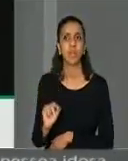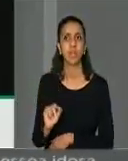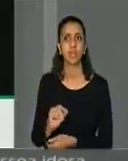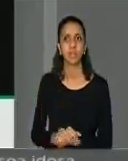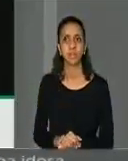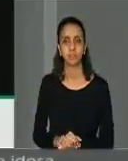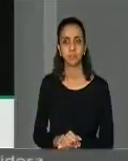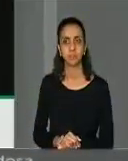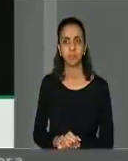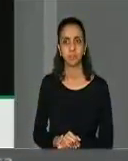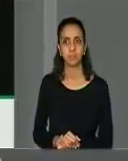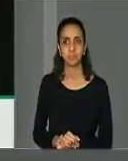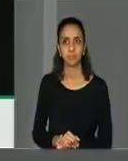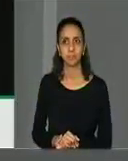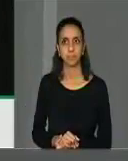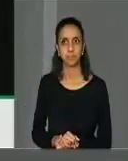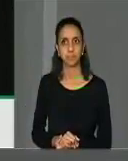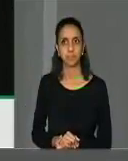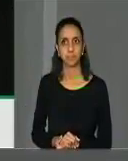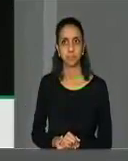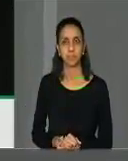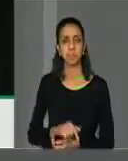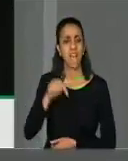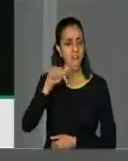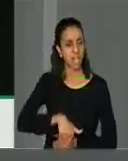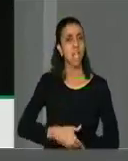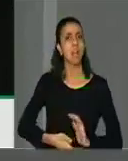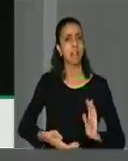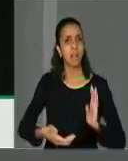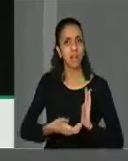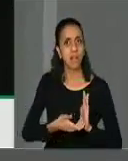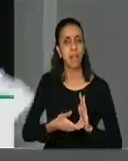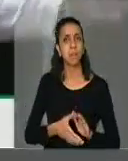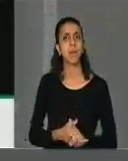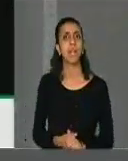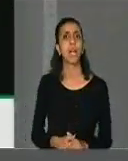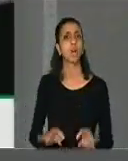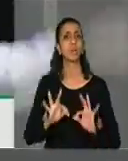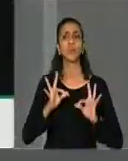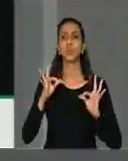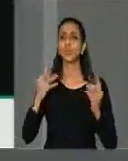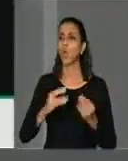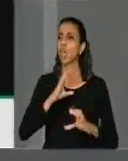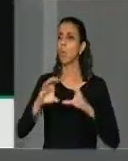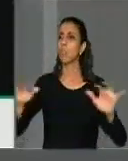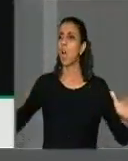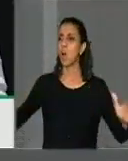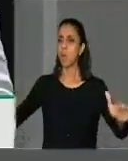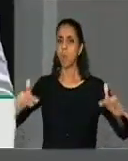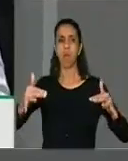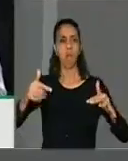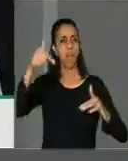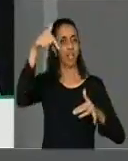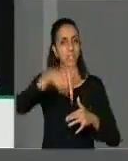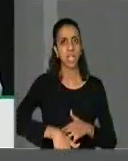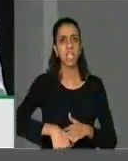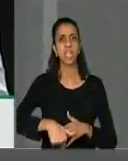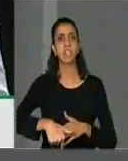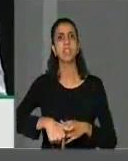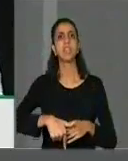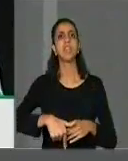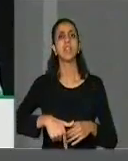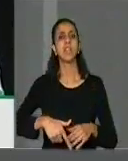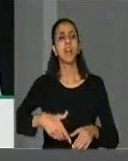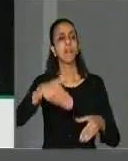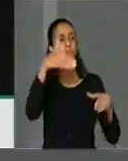aqui, por essa casa, com palanquinho, com imprensa, durante o dia de domingo, votando